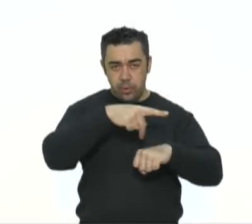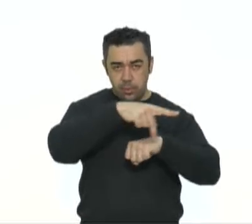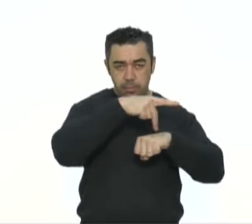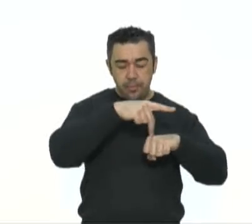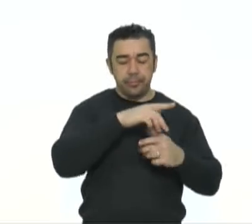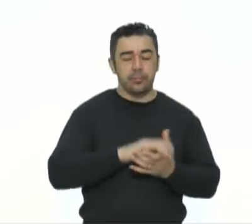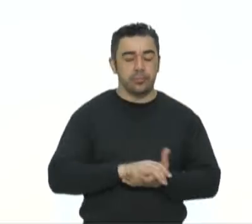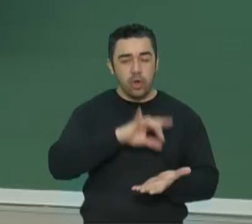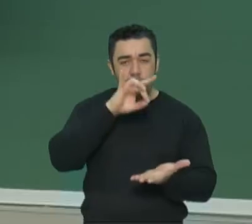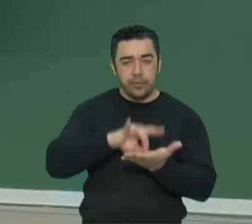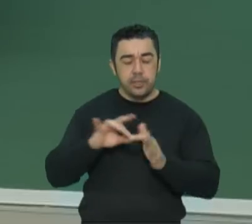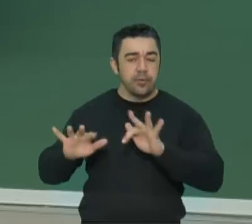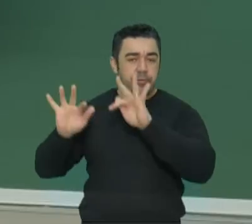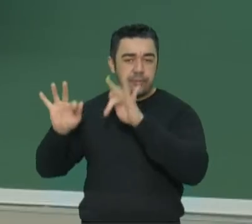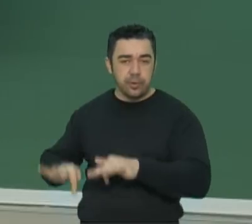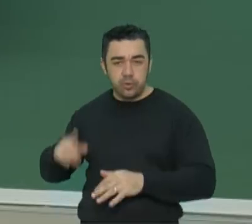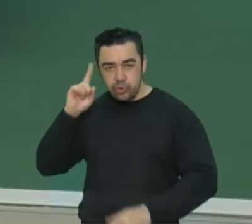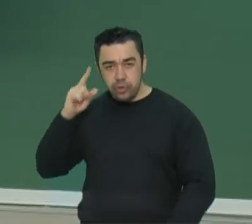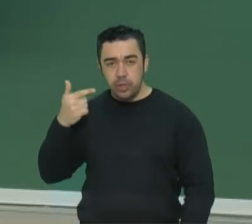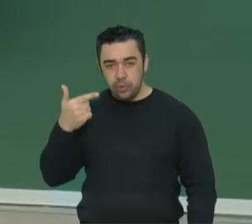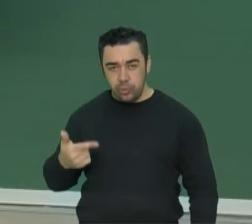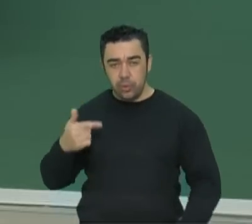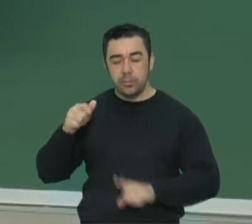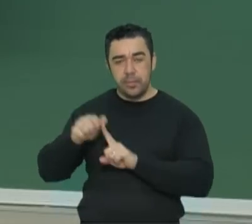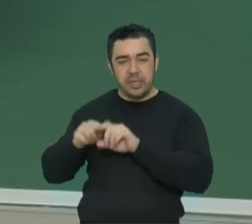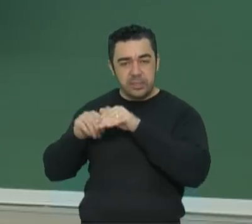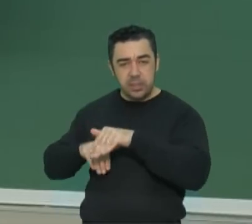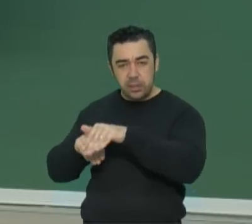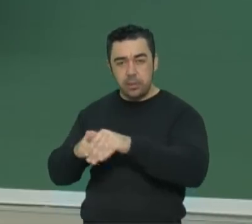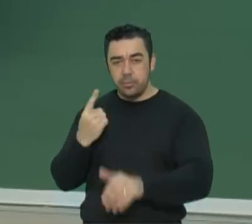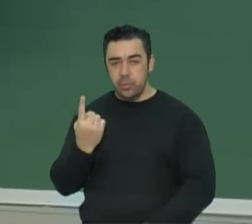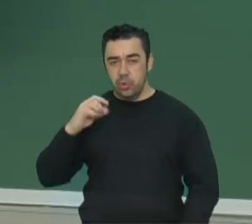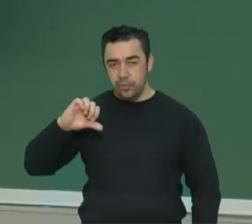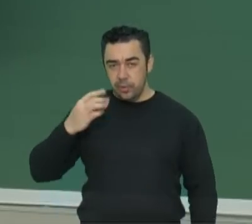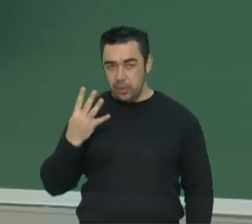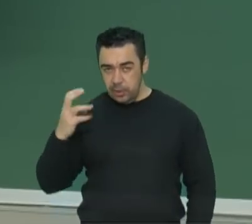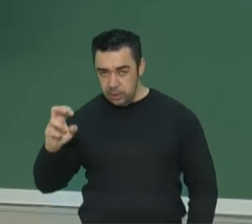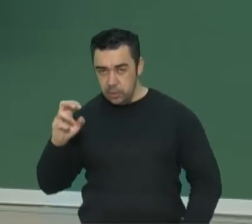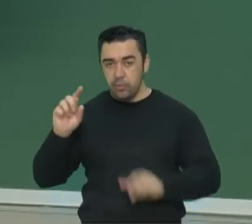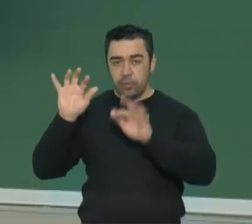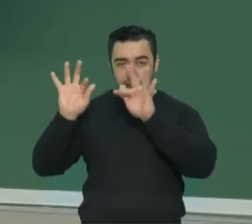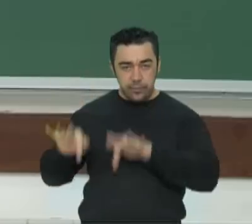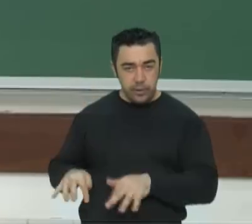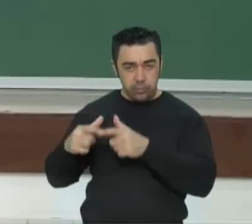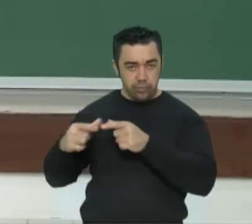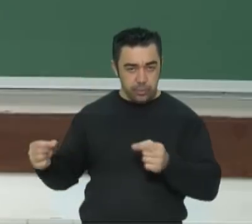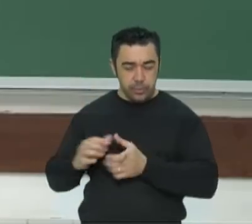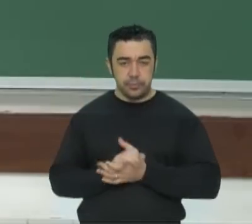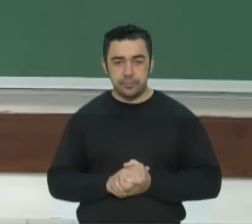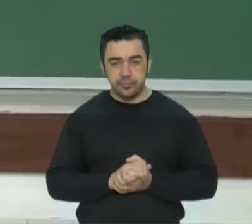ela oficialmente terminou dia 2 de setembro de 45, rendição do Japão. Ou seja,